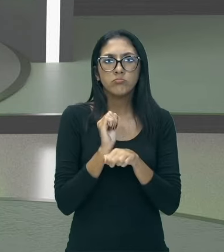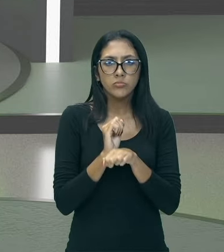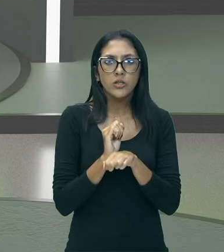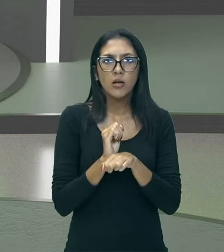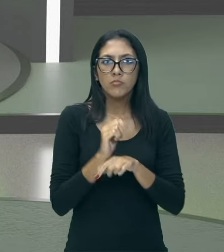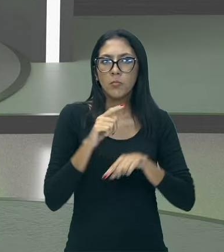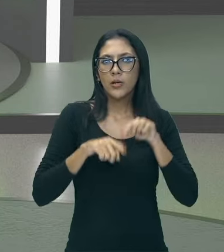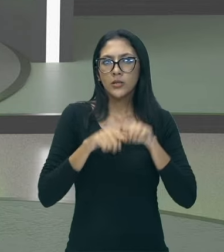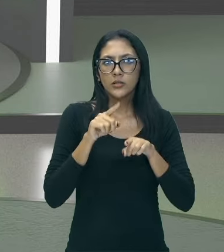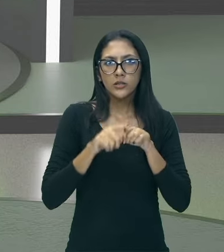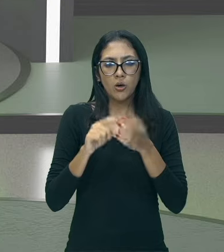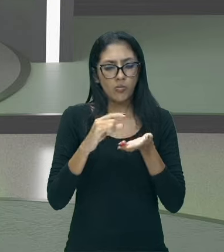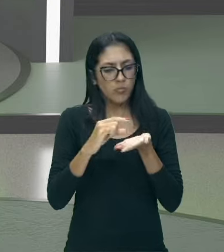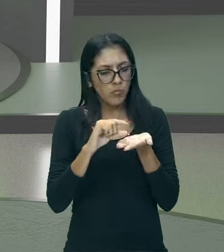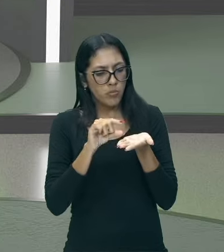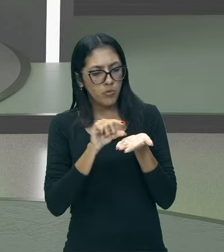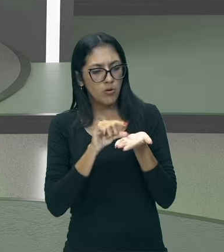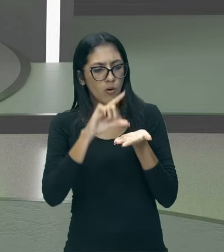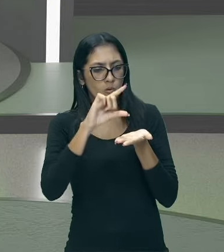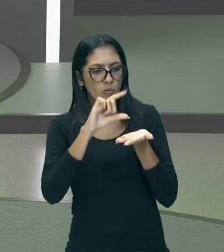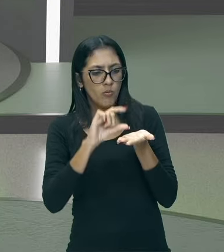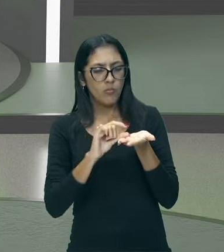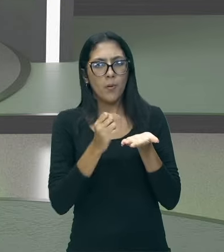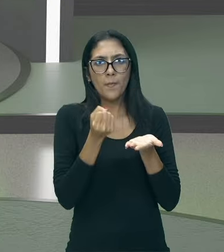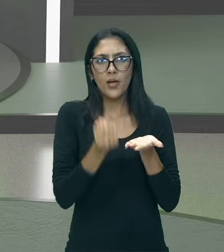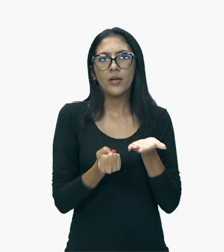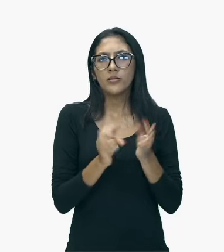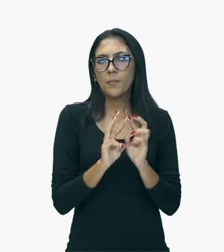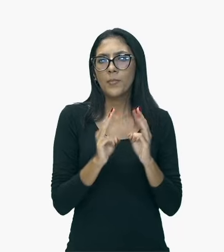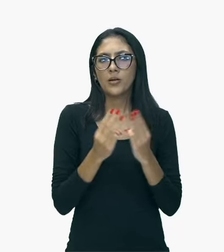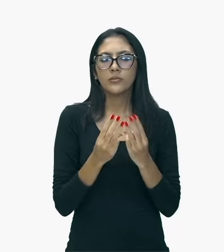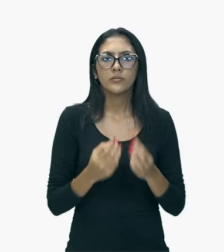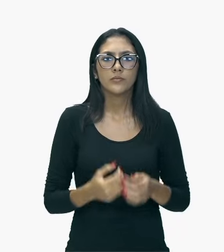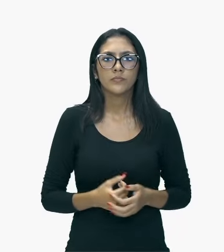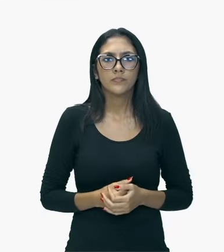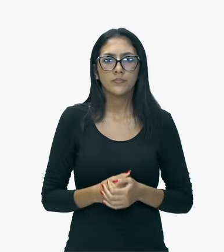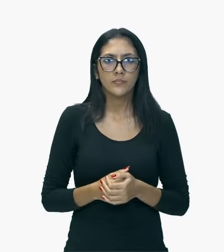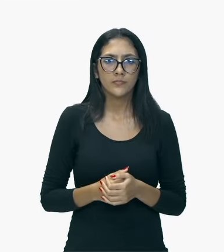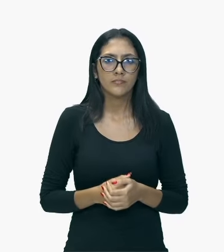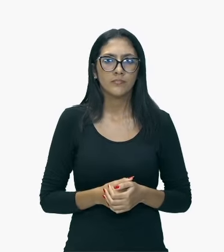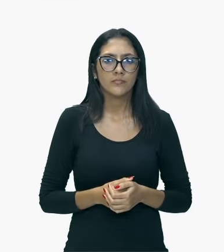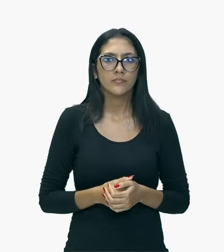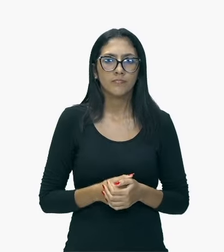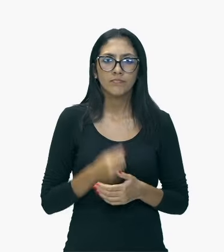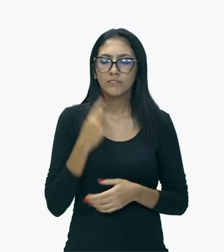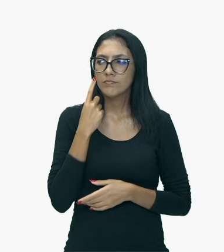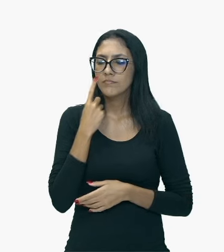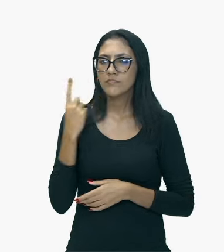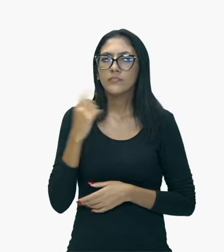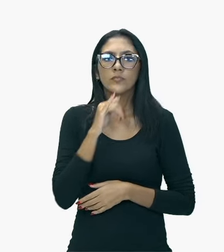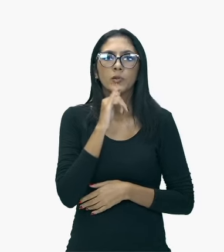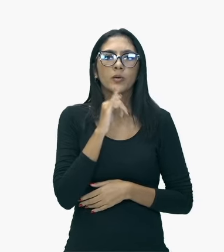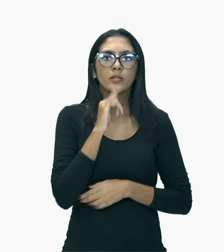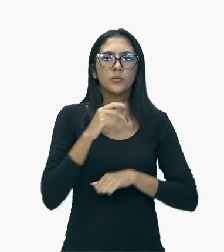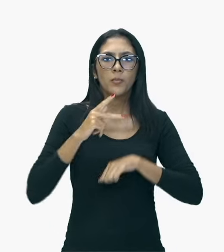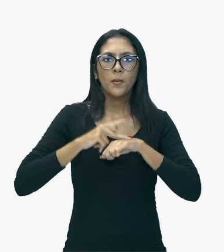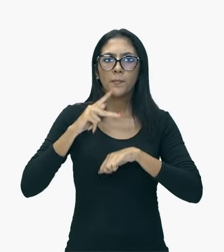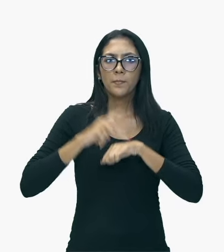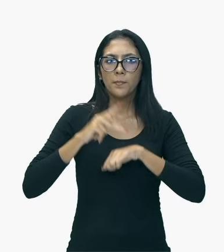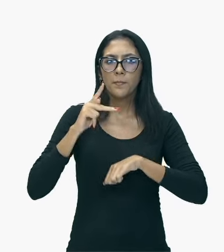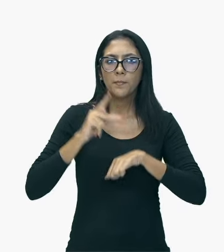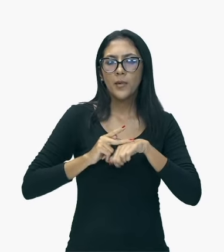bom? E agora nós temos aí um exemplo de suspensão, né? O granito e água